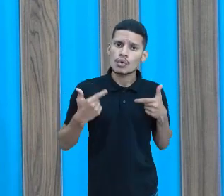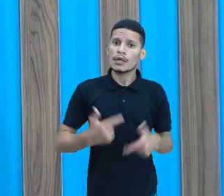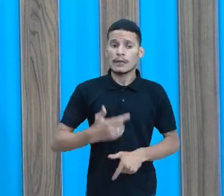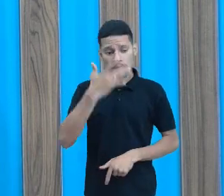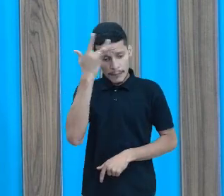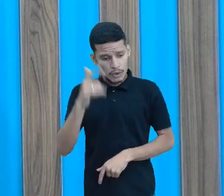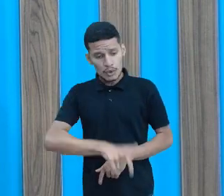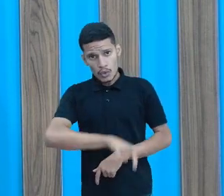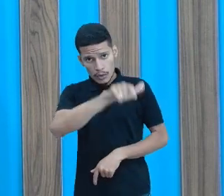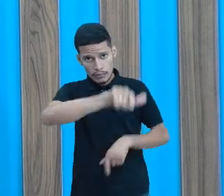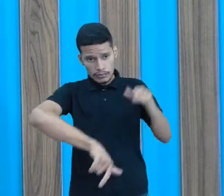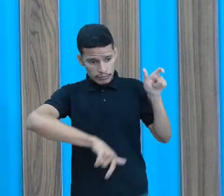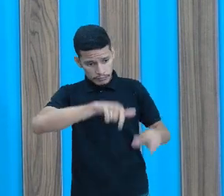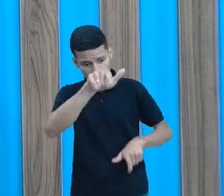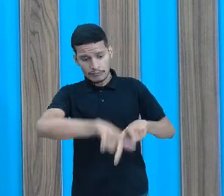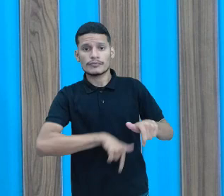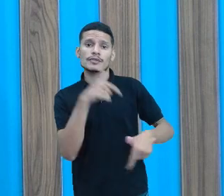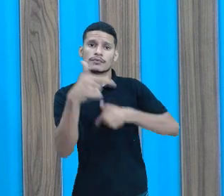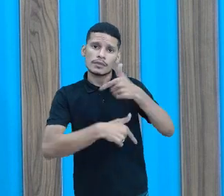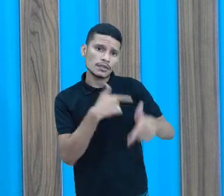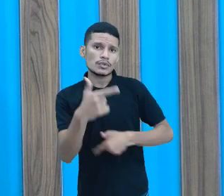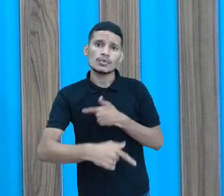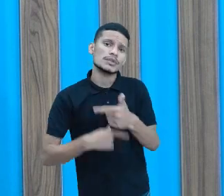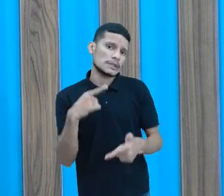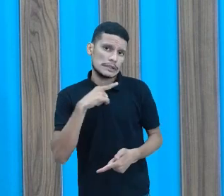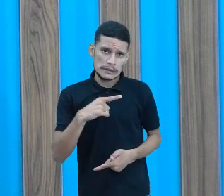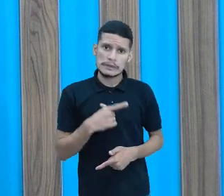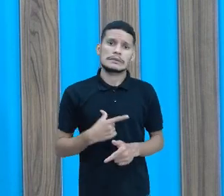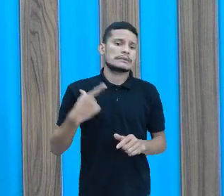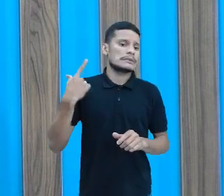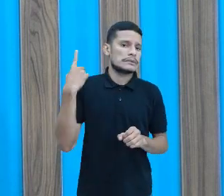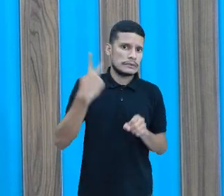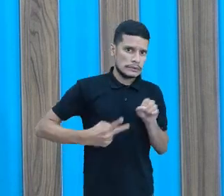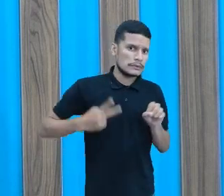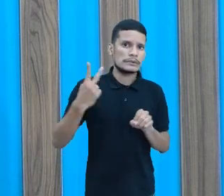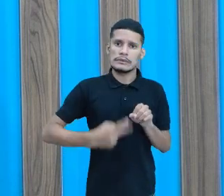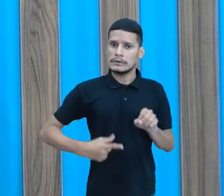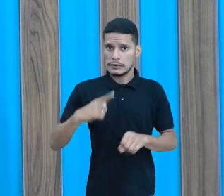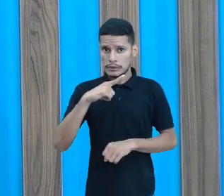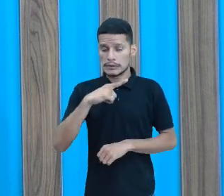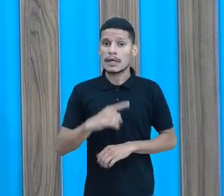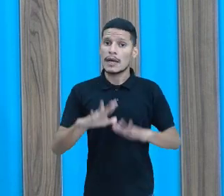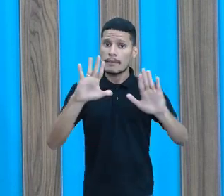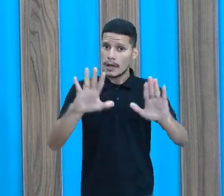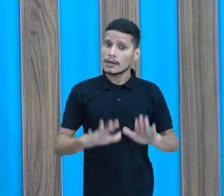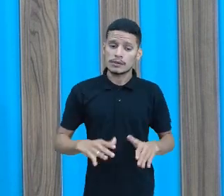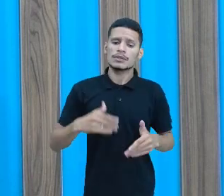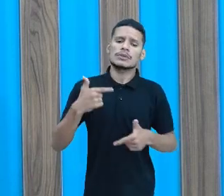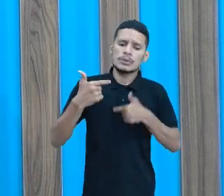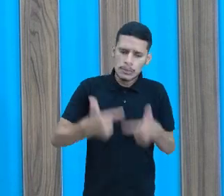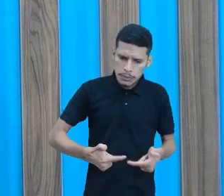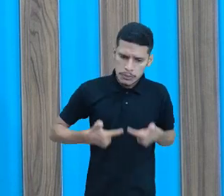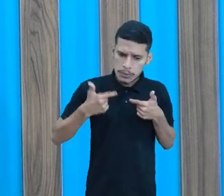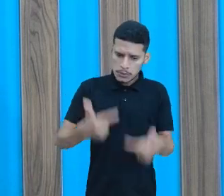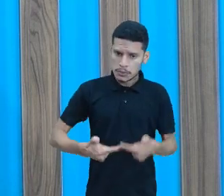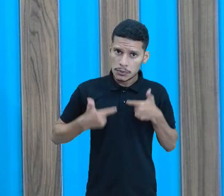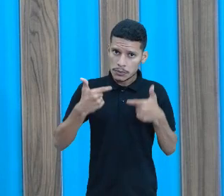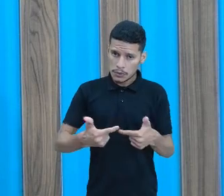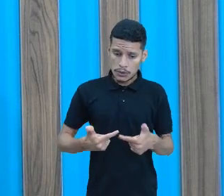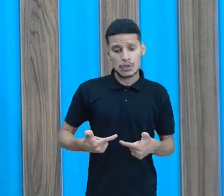trabalhador e a trabalhadora estavam submetidos. Então, a situação realmente era complicada, mas depois de muita luta, muita